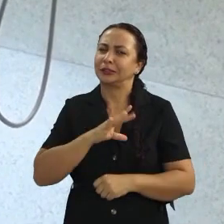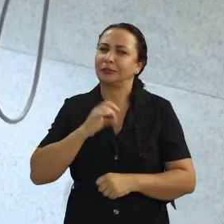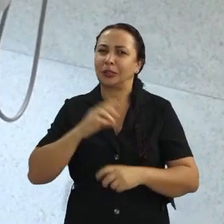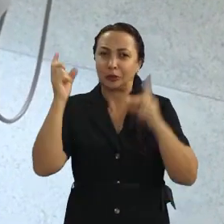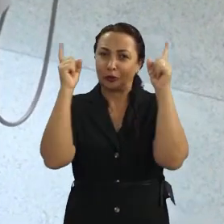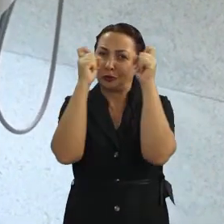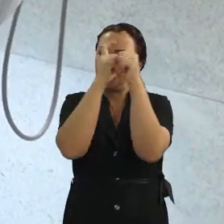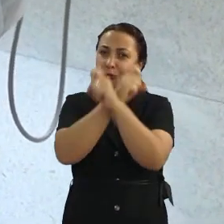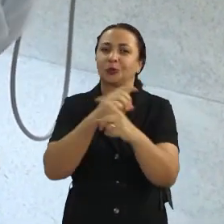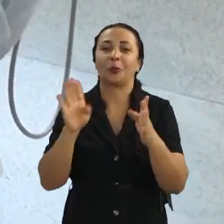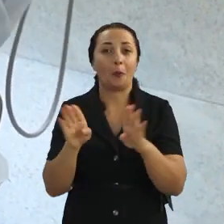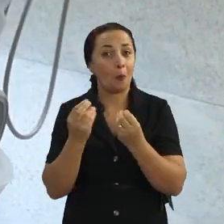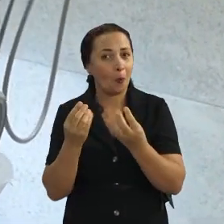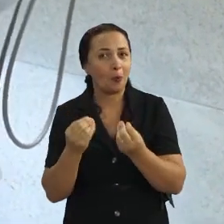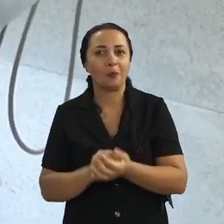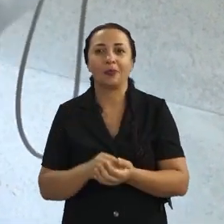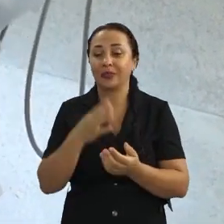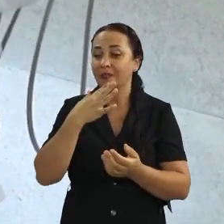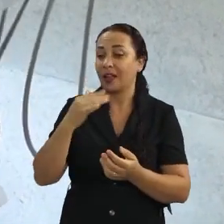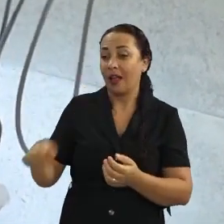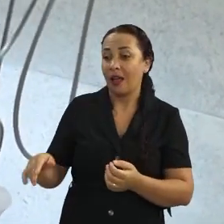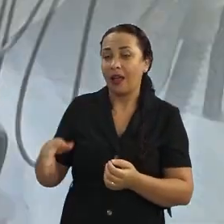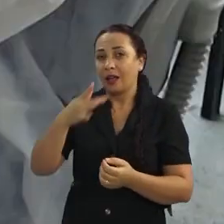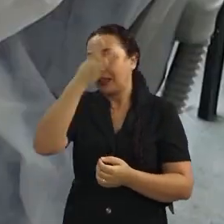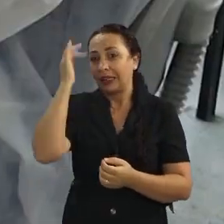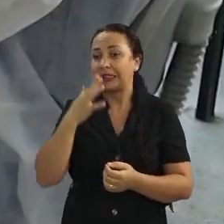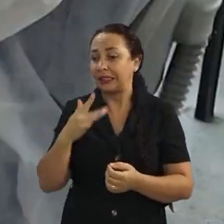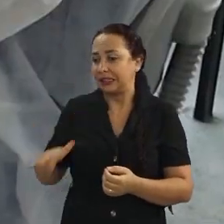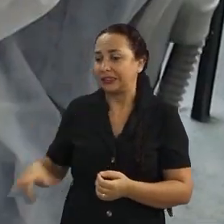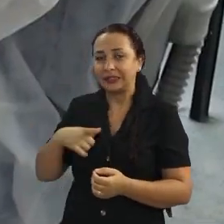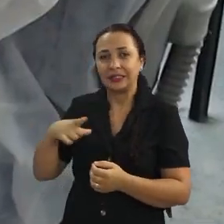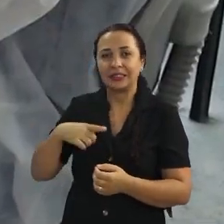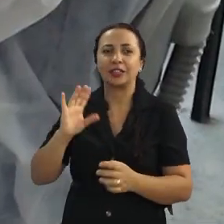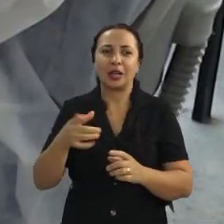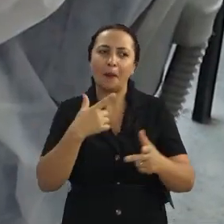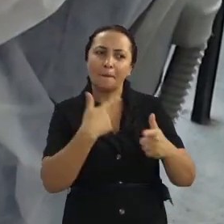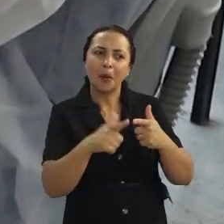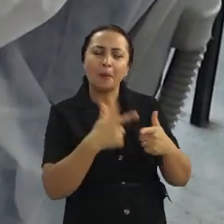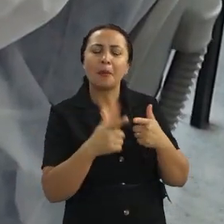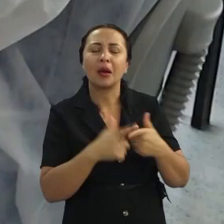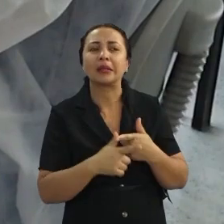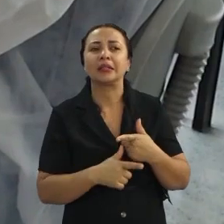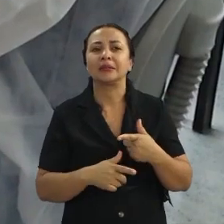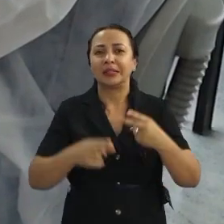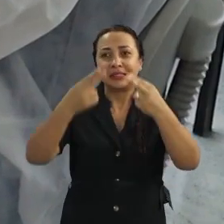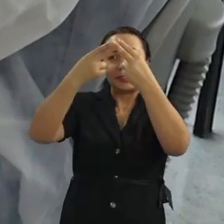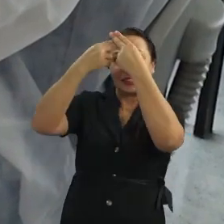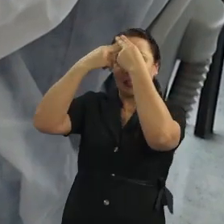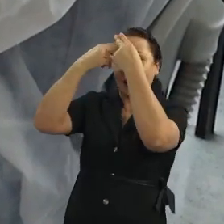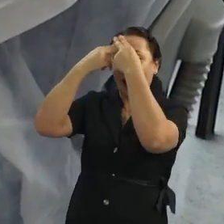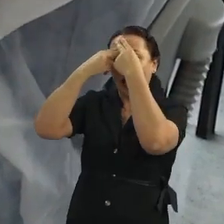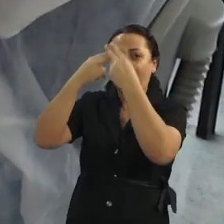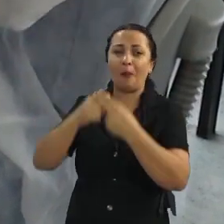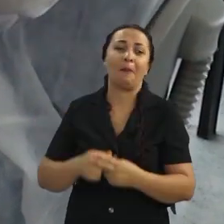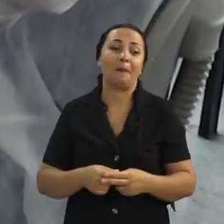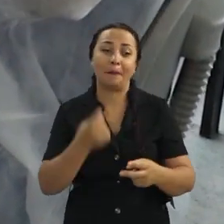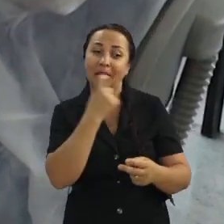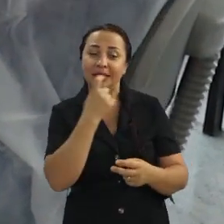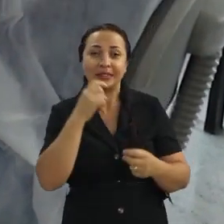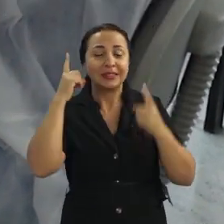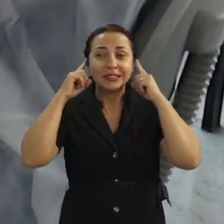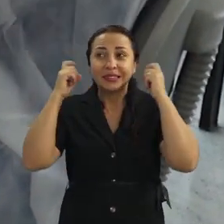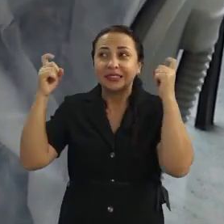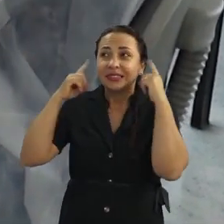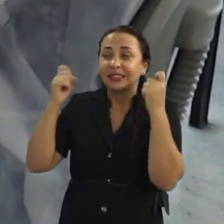dificulta muito então aqui a gente vê casos por exemplo de crianças que já vieram que tenham um certo problema com toda essa questão mesmo